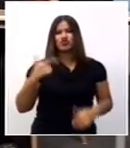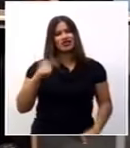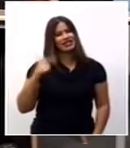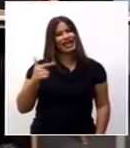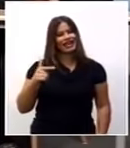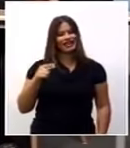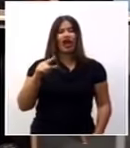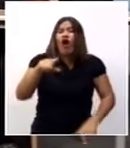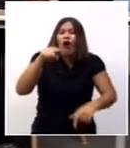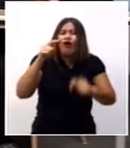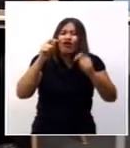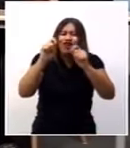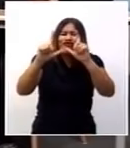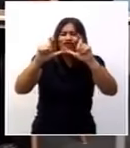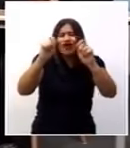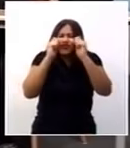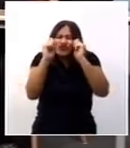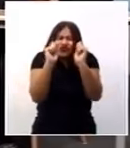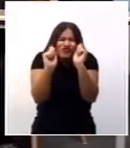ela tá bonitinha nessa foto.